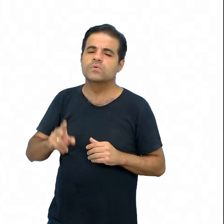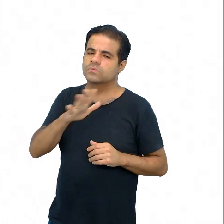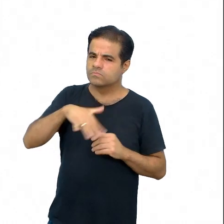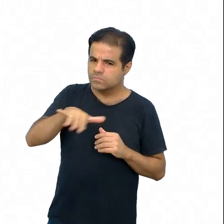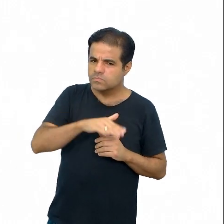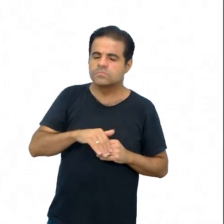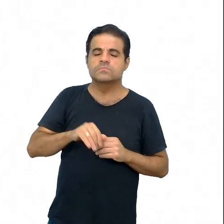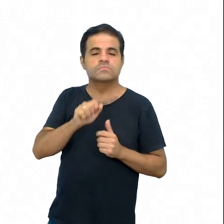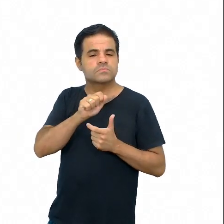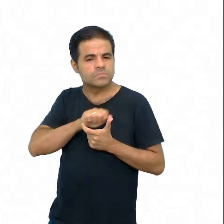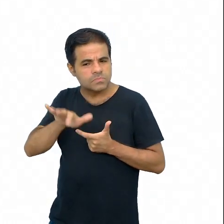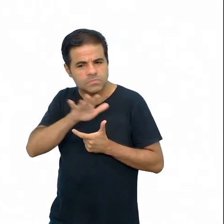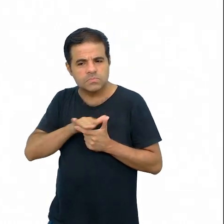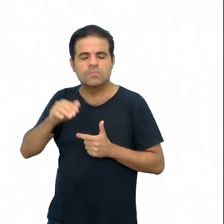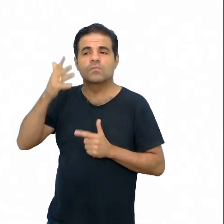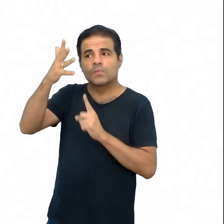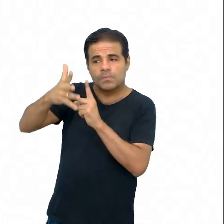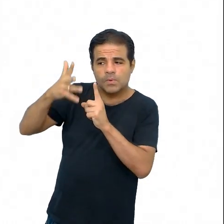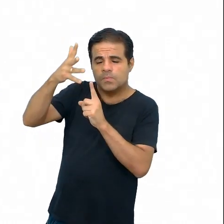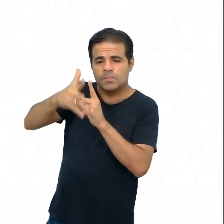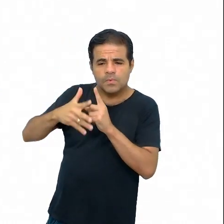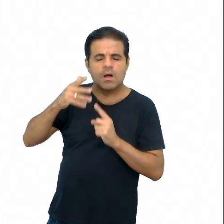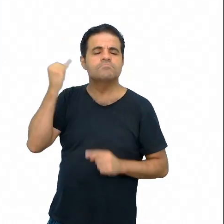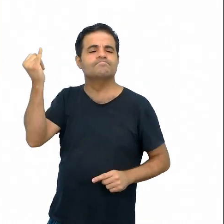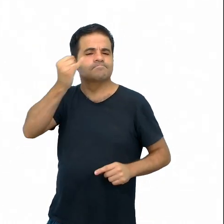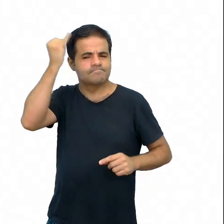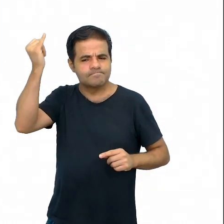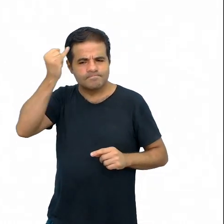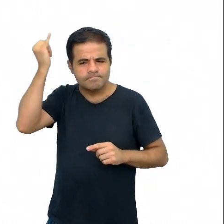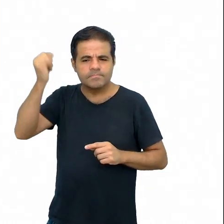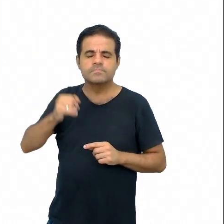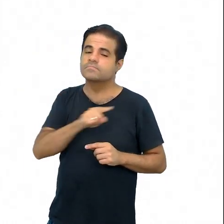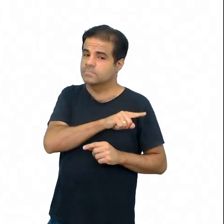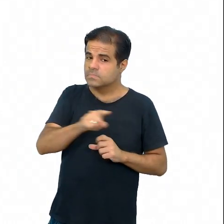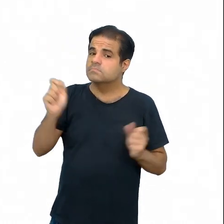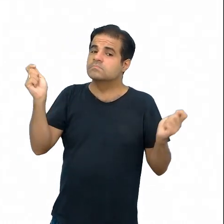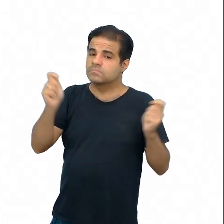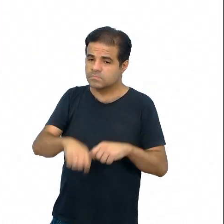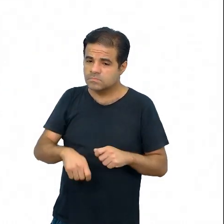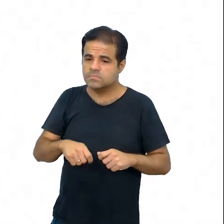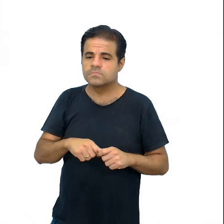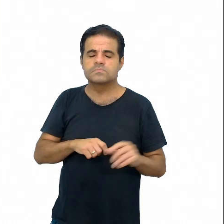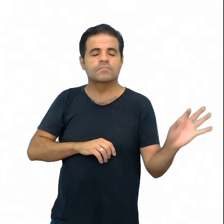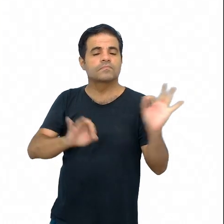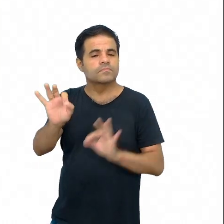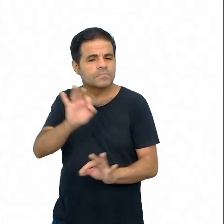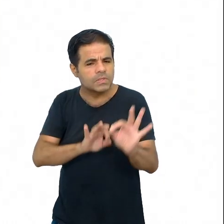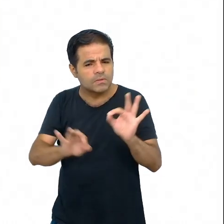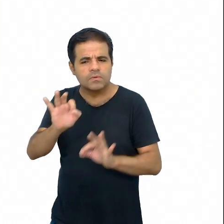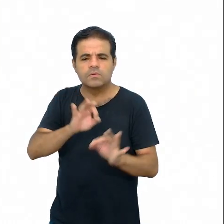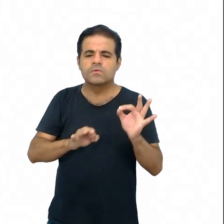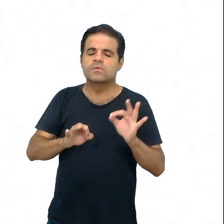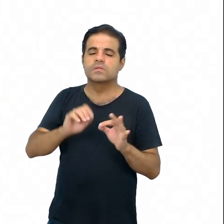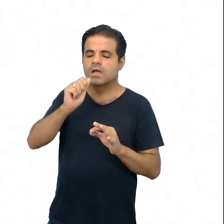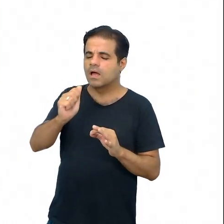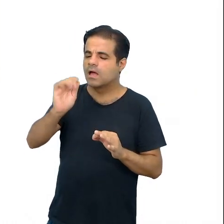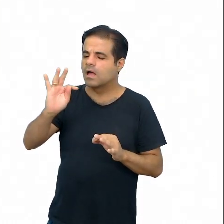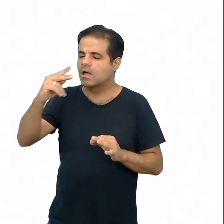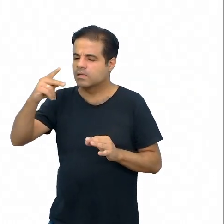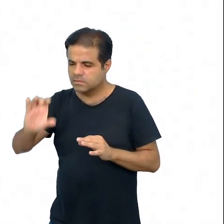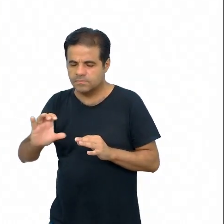teóricas, enunciativo-discursivas, muito importante para que vocês possam, então, planejar, né, lá na